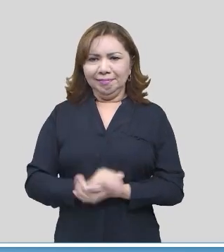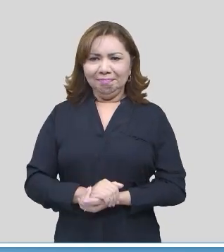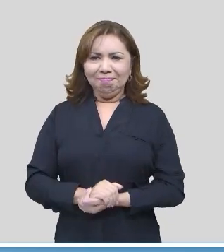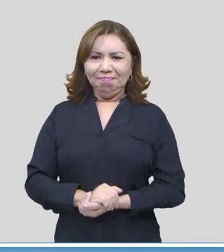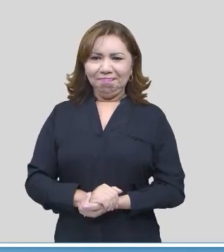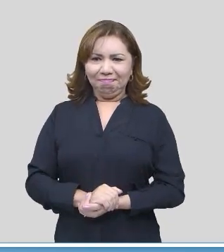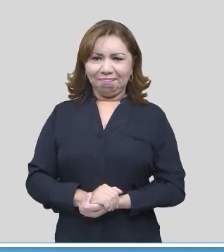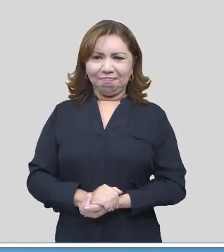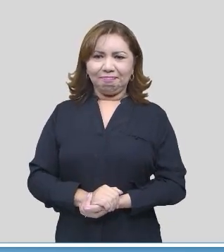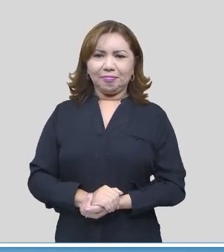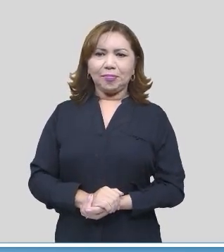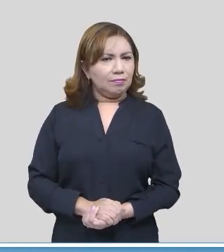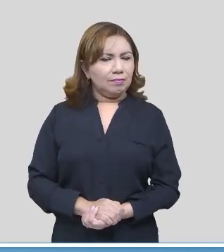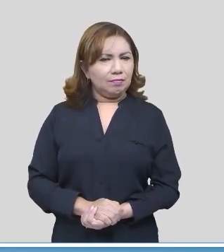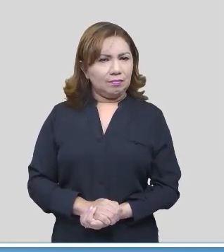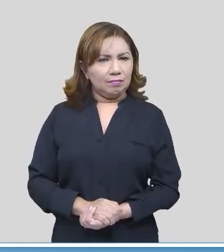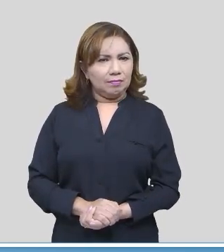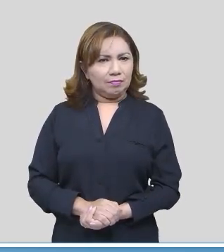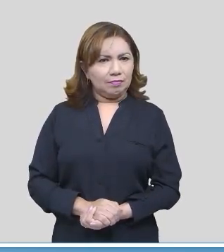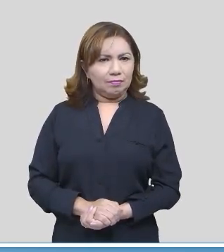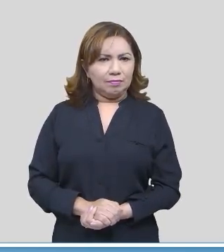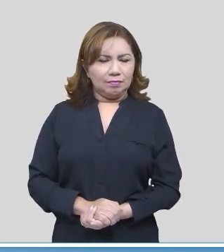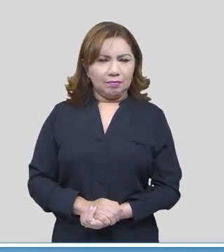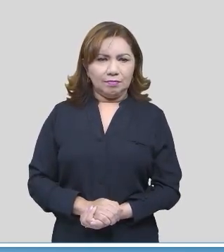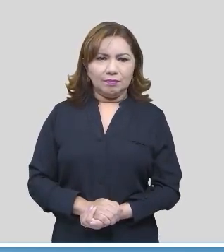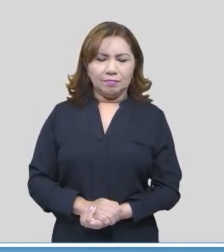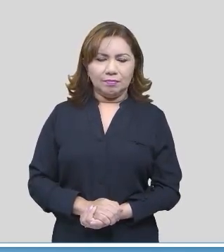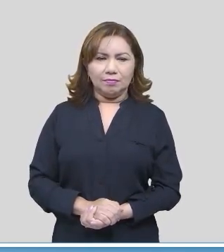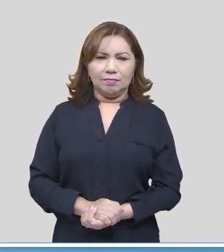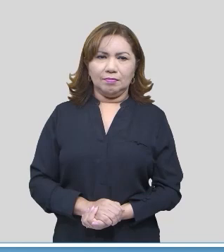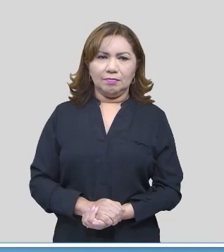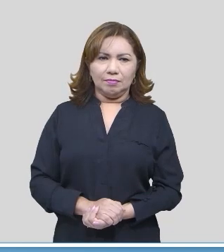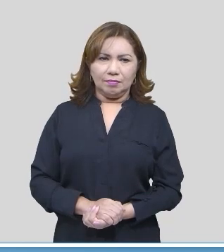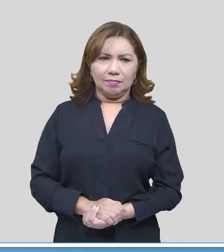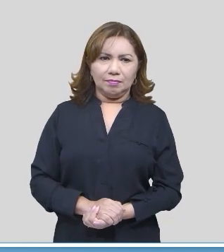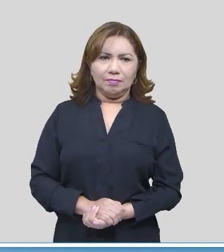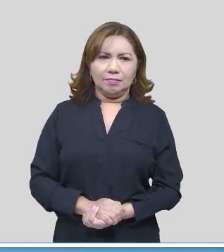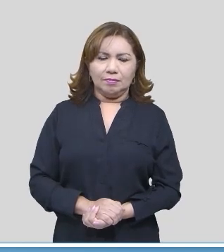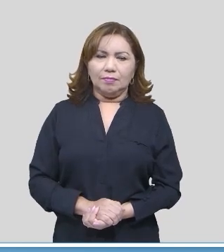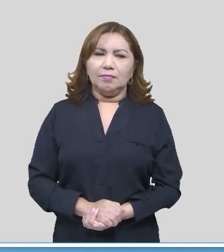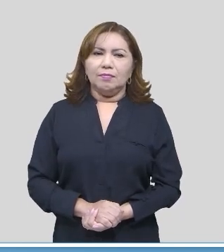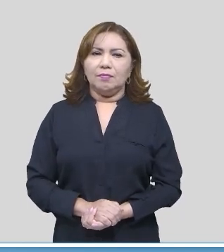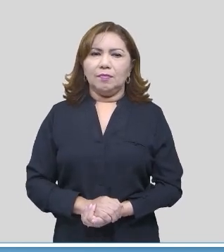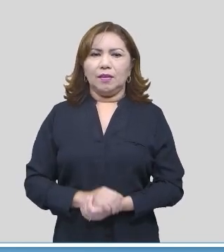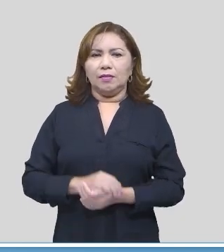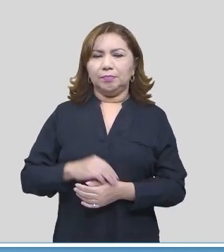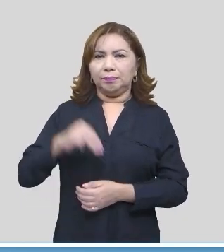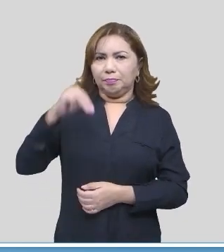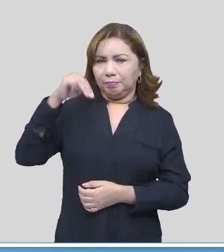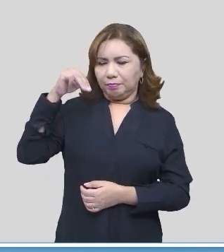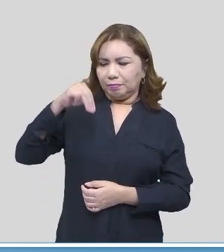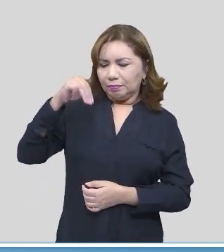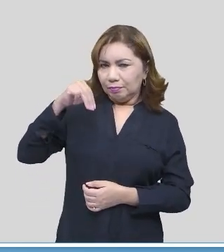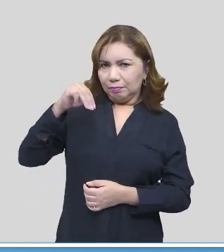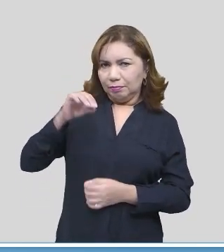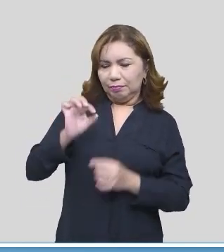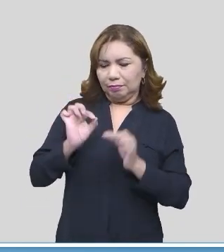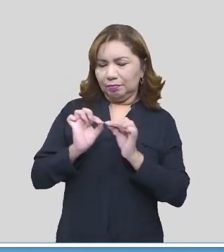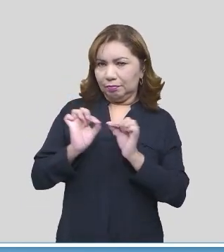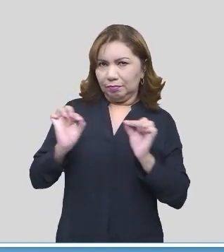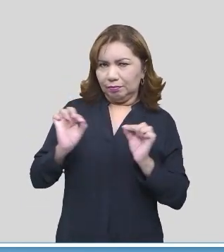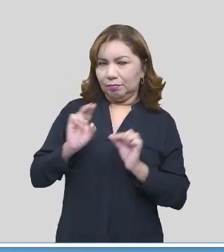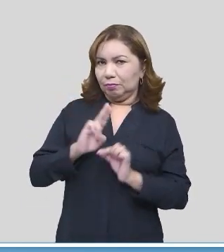metro. O metro é a unidade de medida padrão e